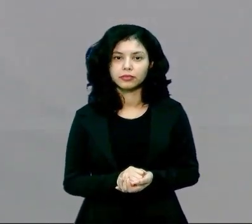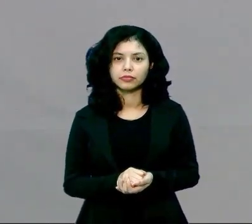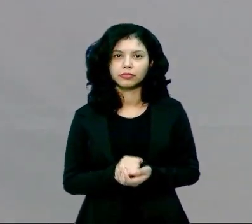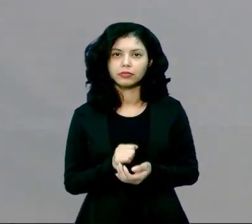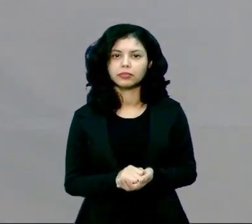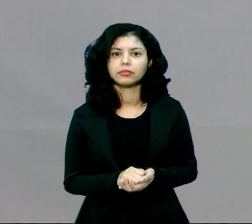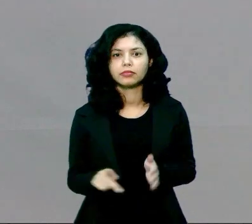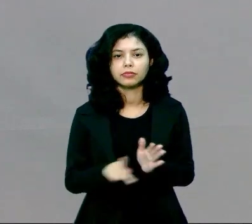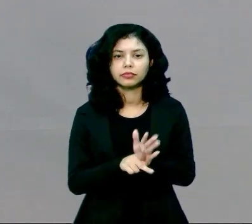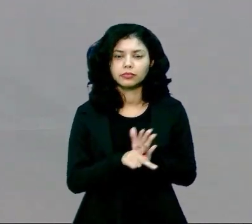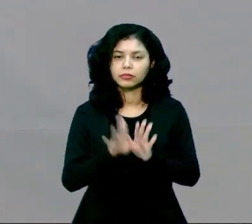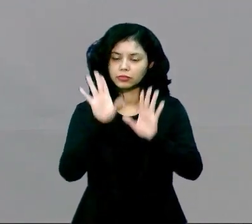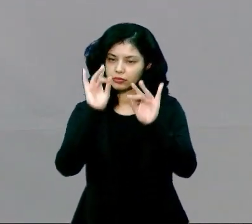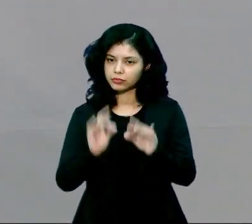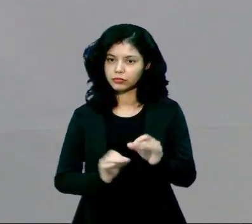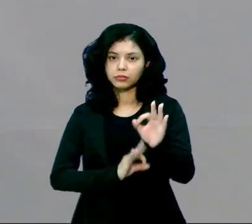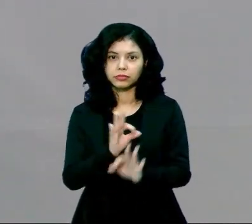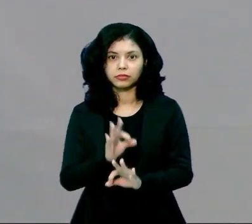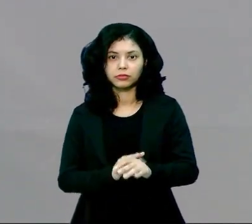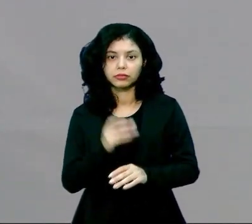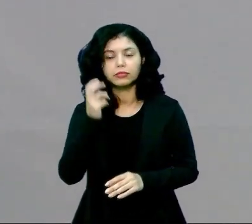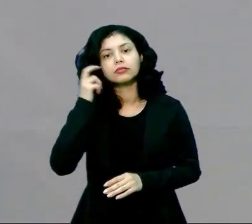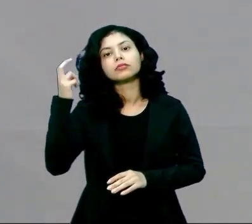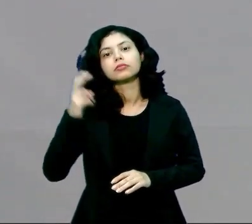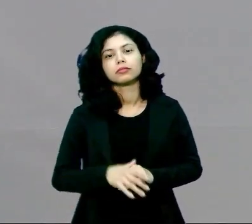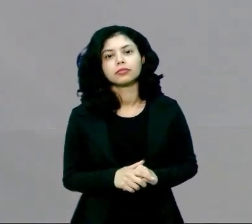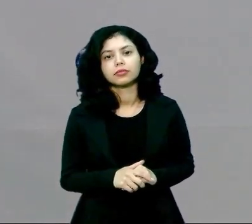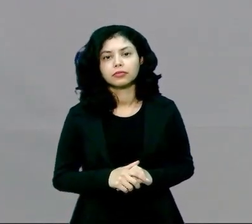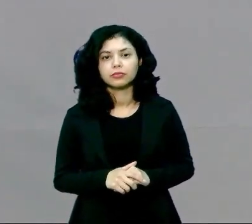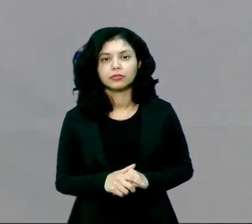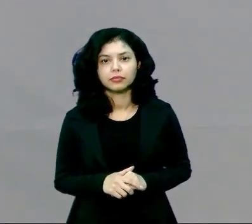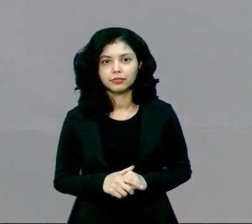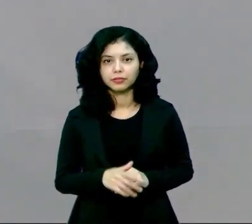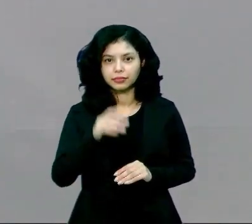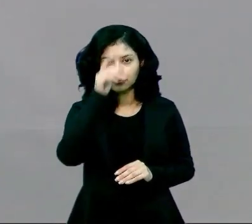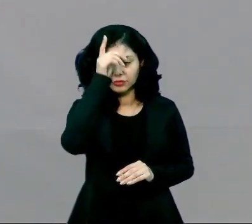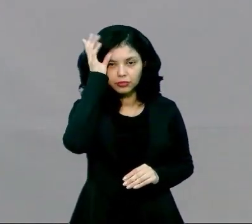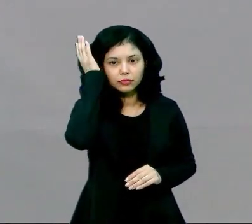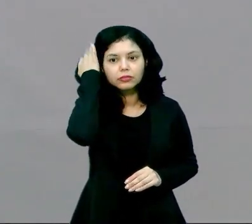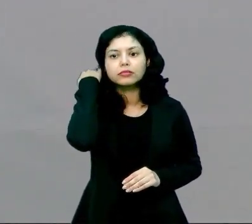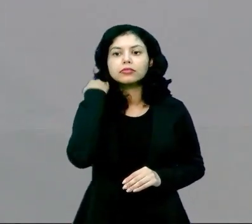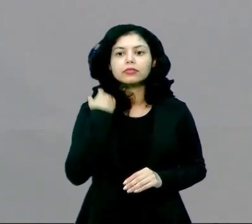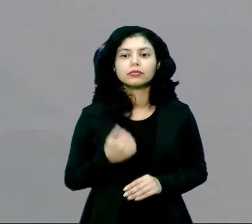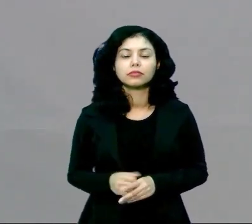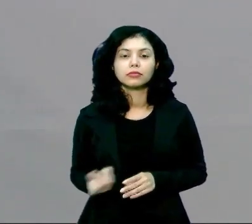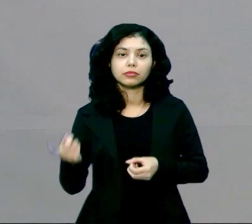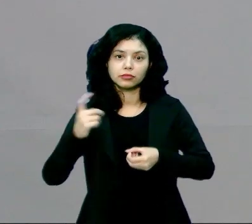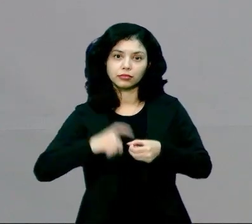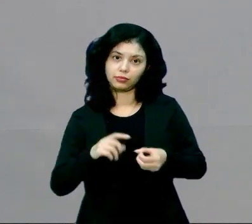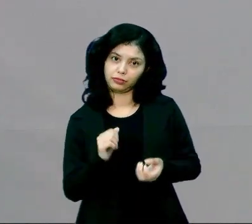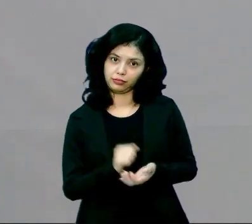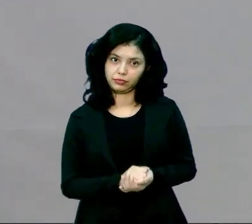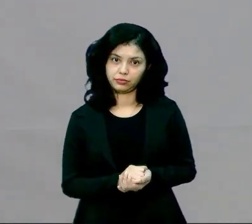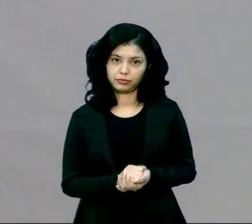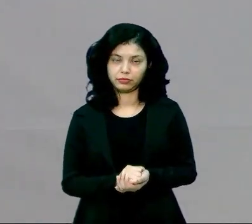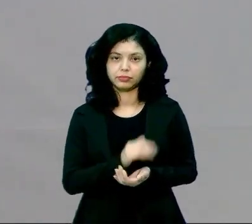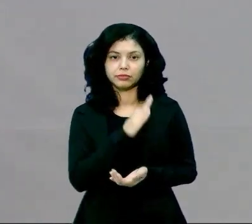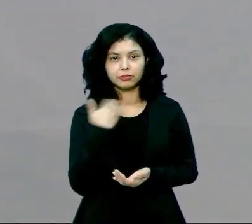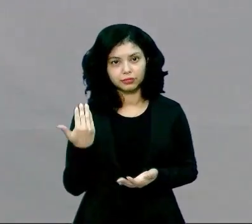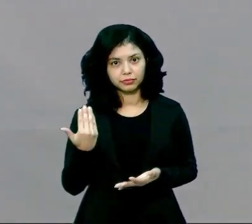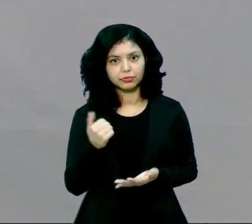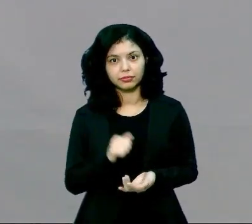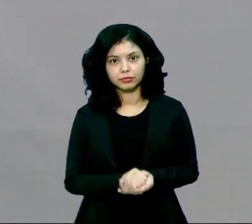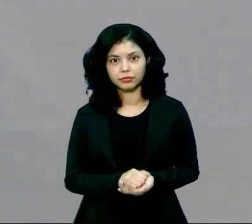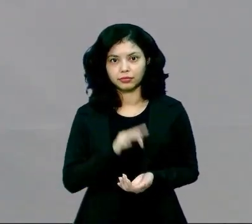Aquela documentação deles todo aquilo cultural. E aí eles tranquilamente voltaram lá e mataram